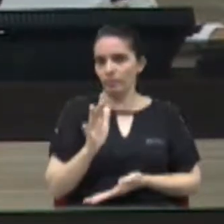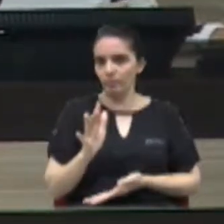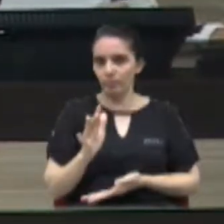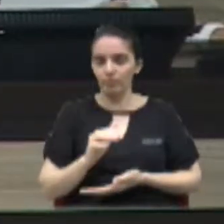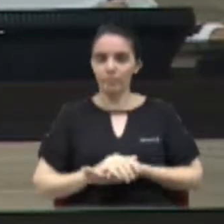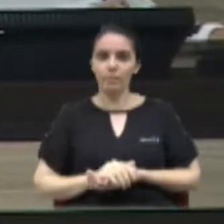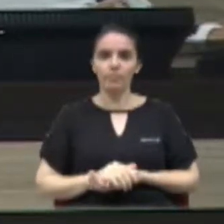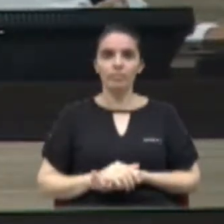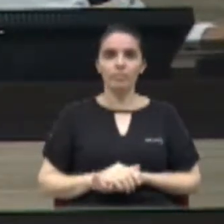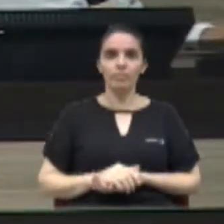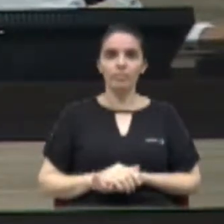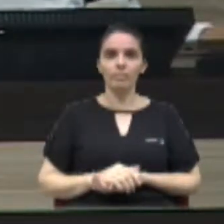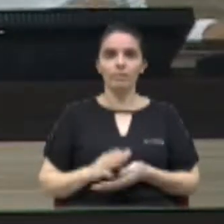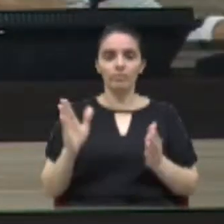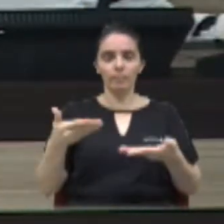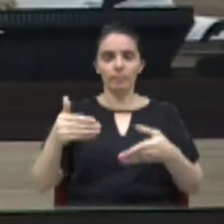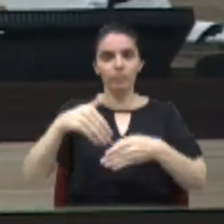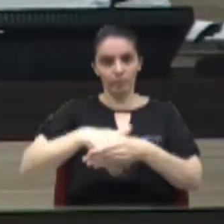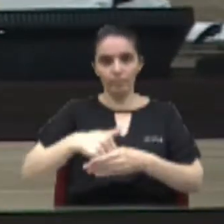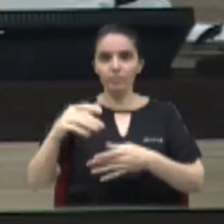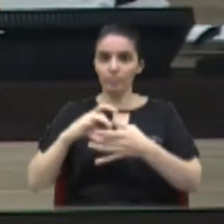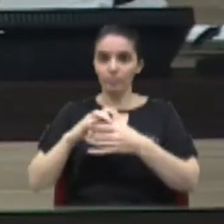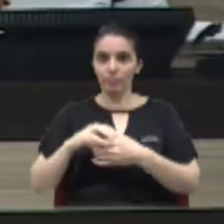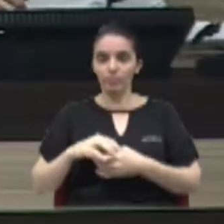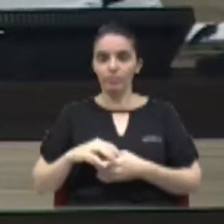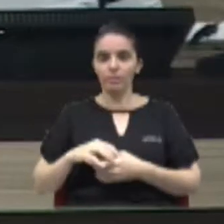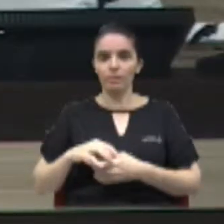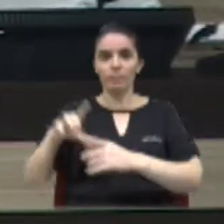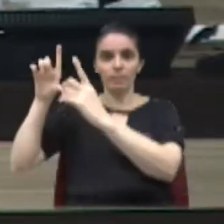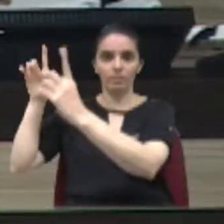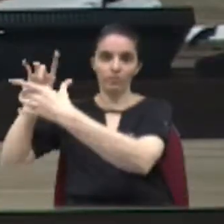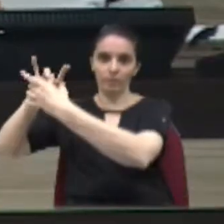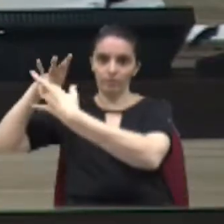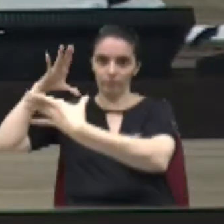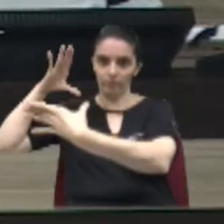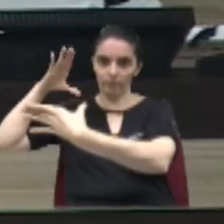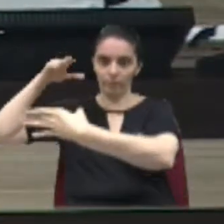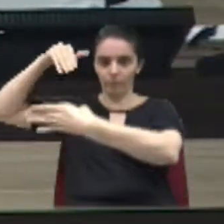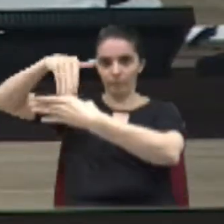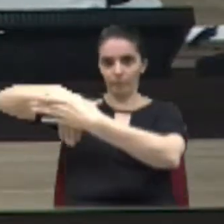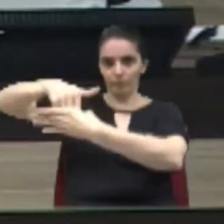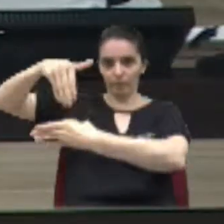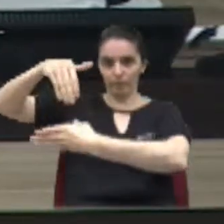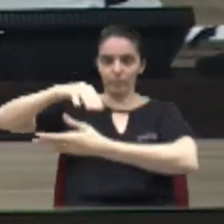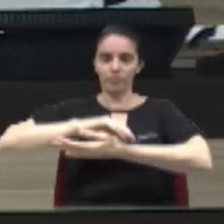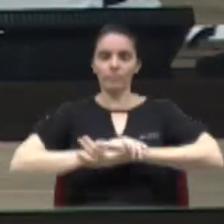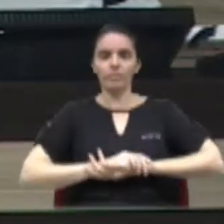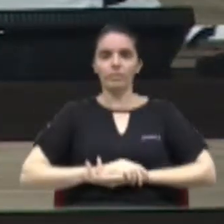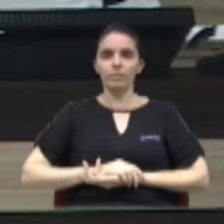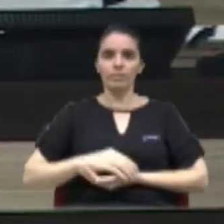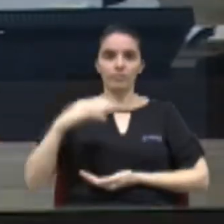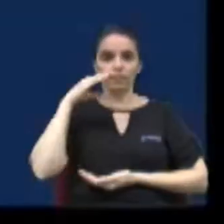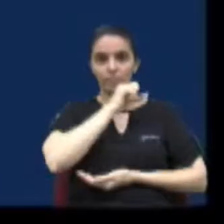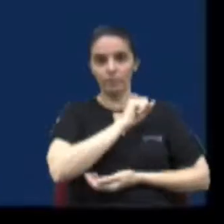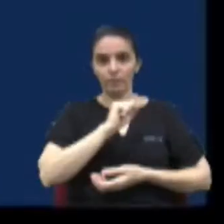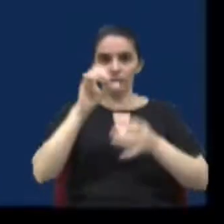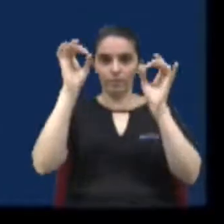encaminhamento de voto, o requerimento vai à votação. Está aberto o painel para a votação do requerimento de urgência